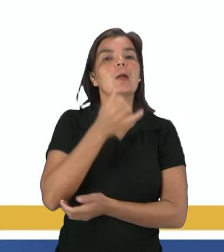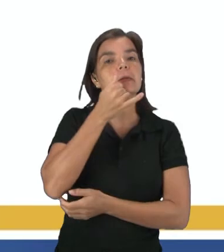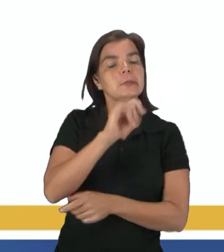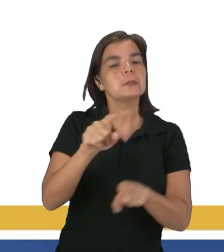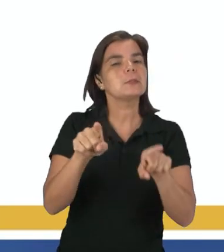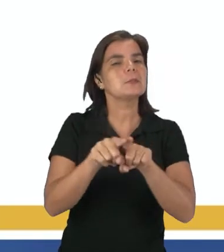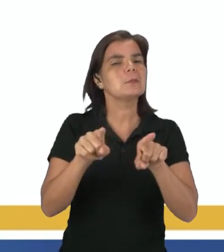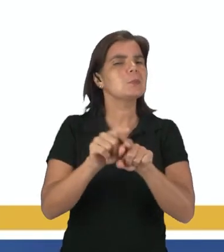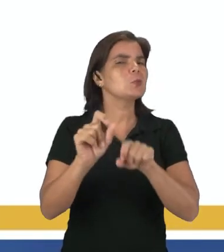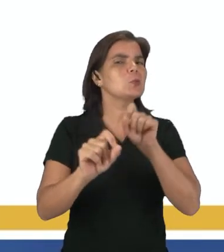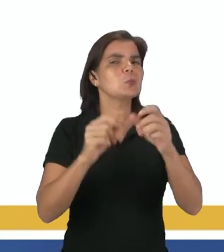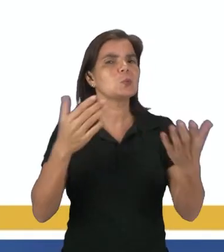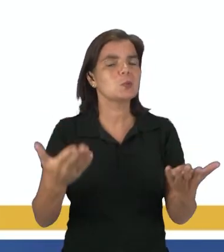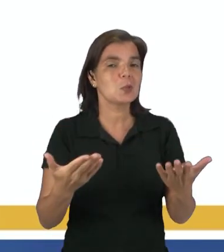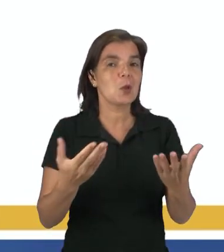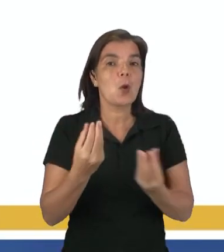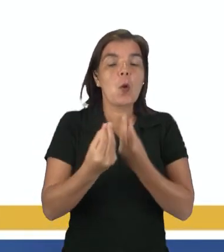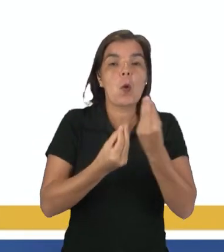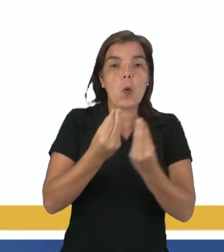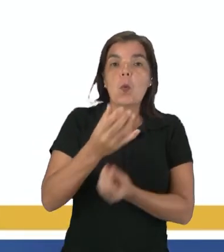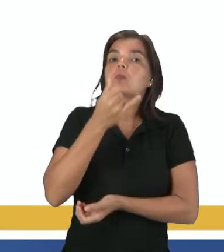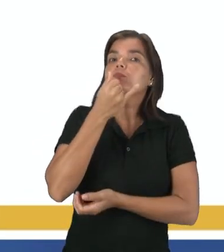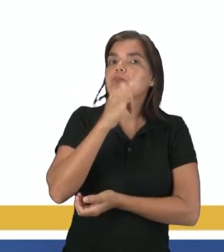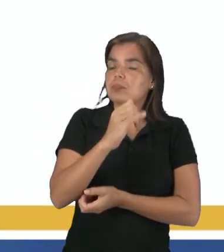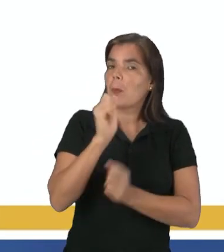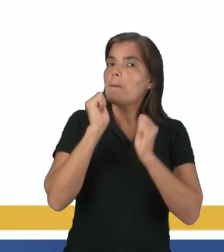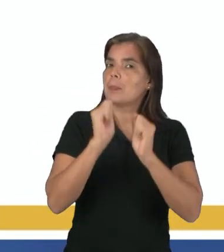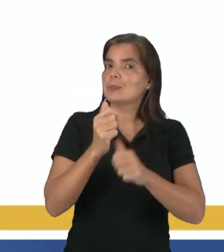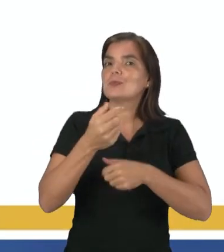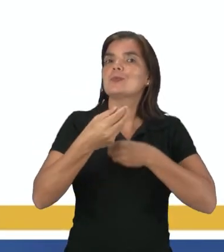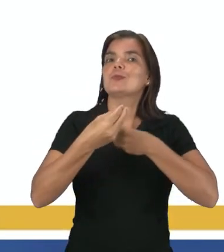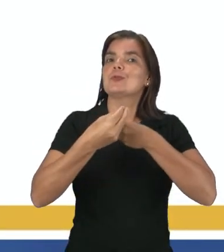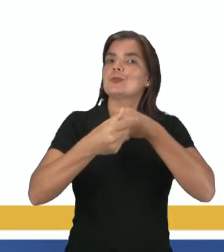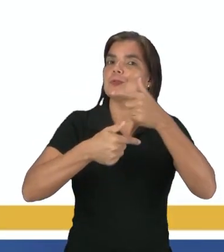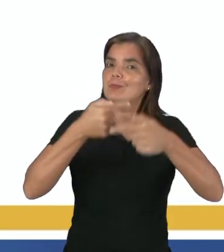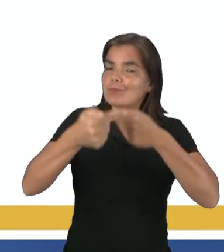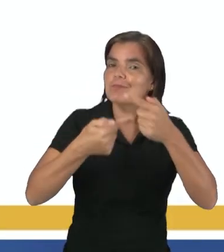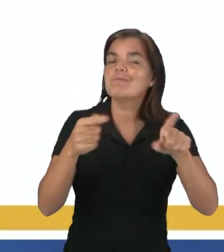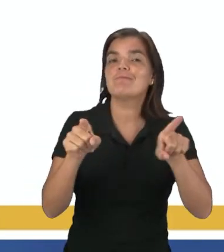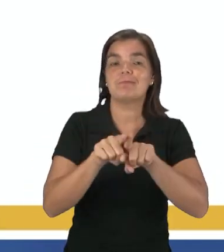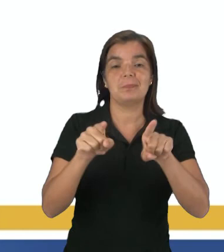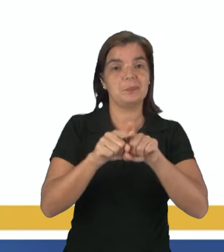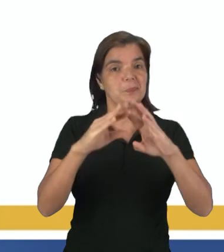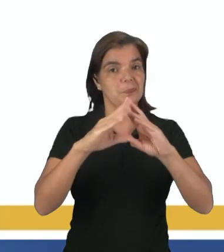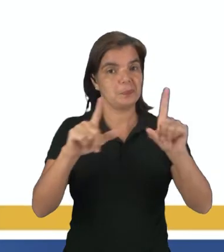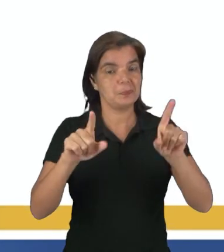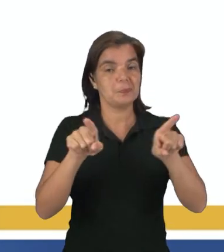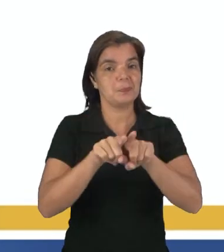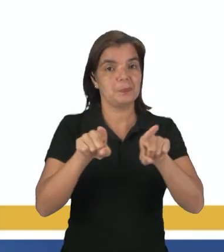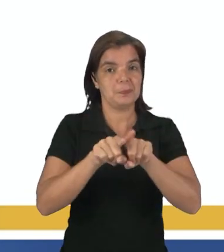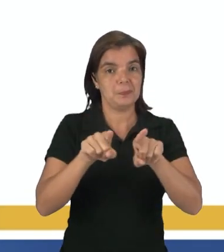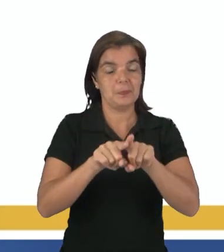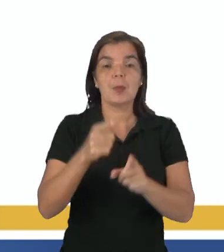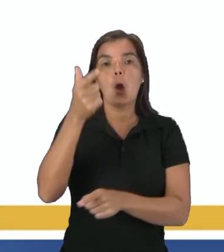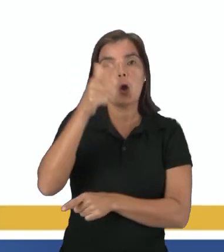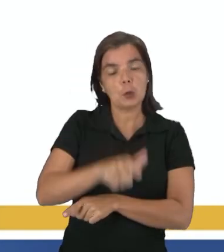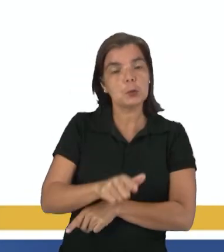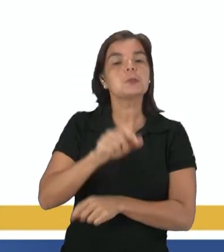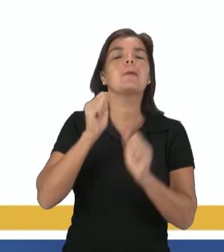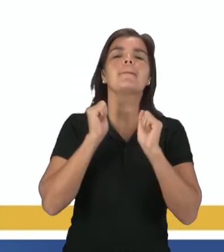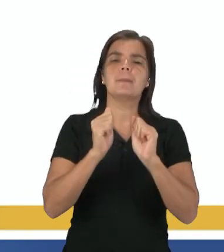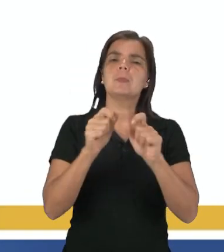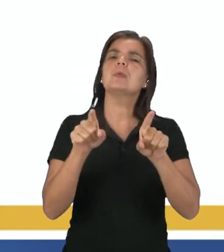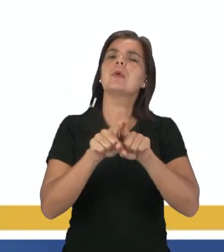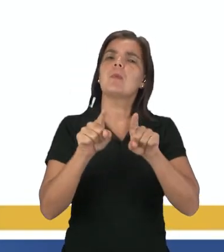fontes, a gente está falando das formas de energia que podem ser geradas. E é claro que as que são geradas a partir de fontes renováveis,